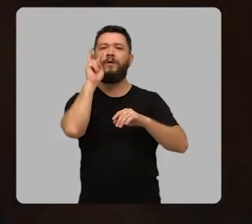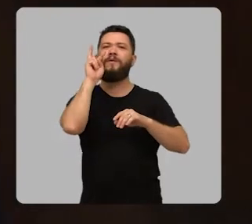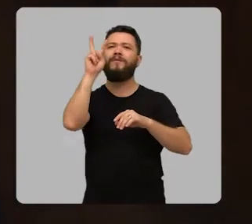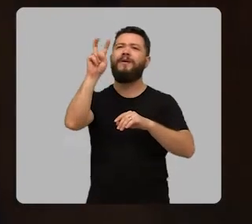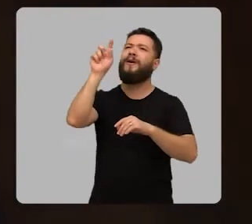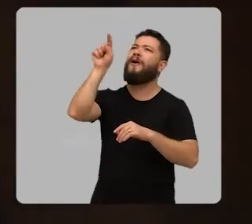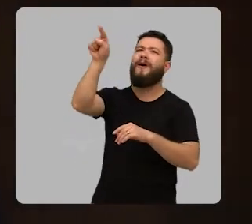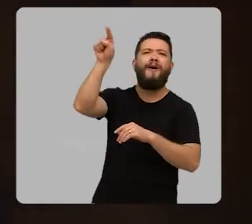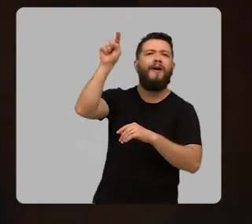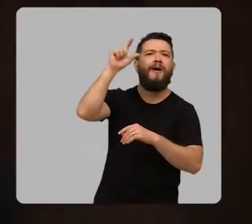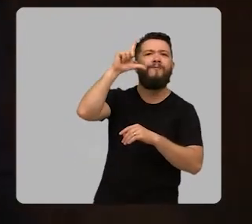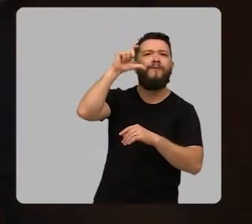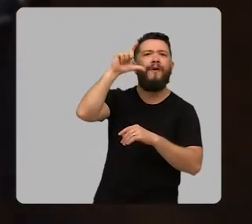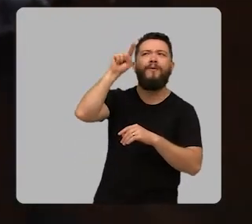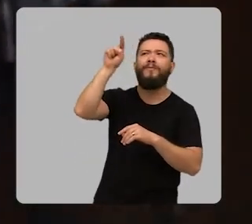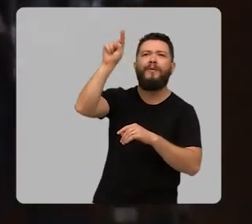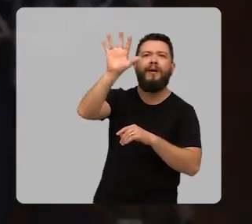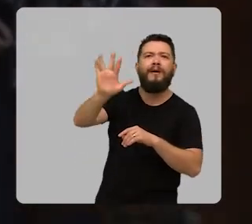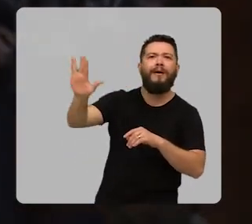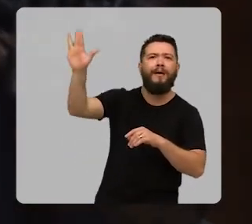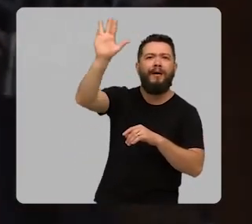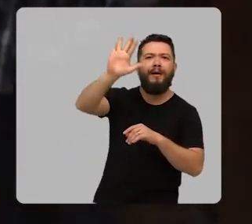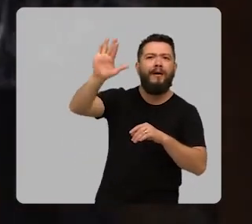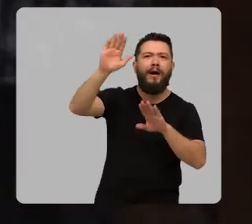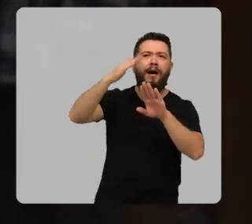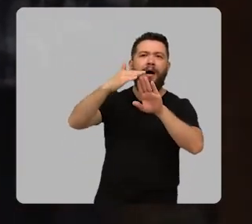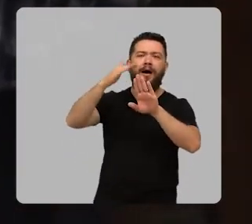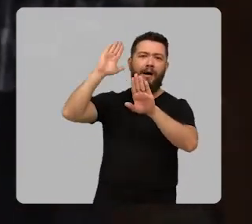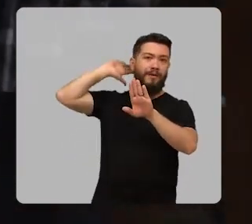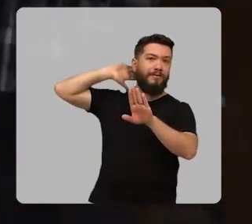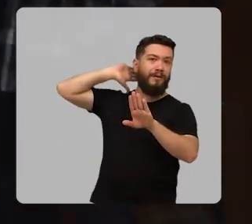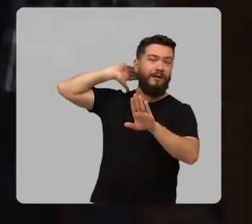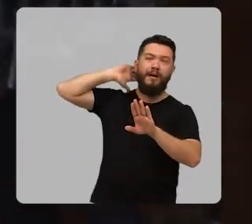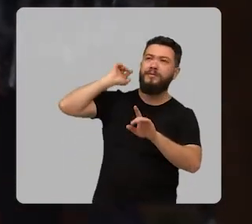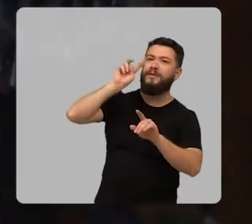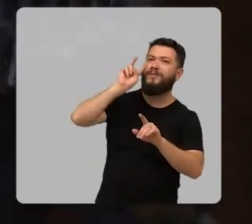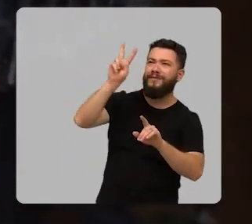tem a tua foto e do meu avô da avó